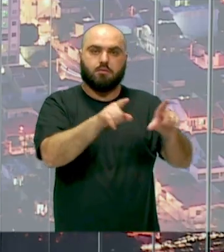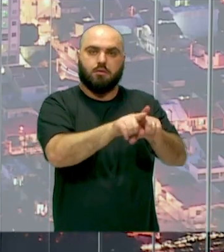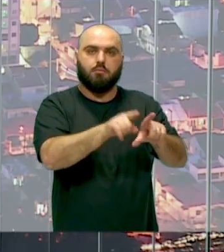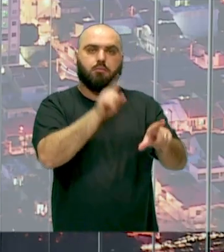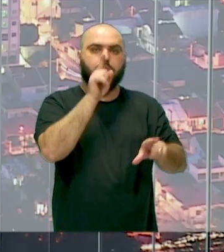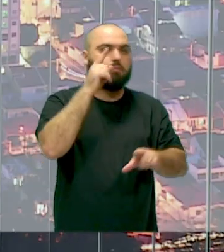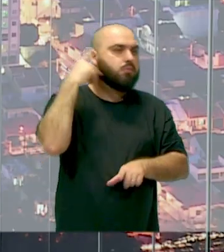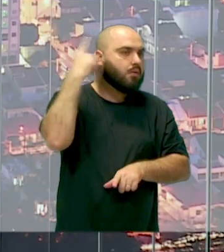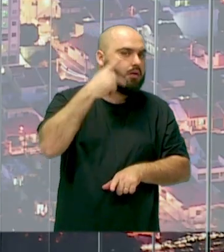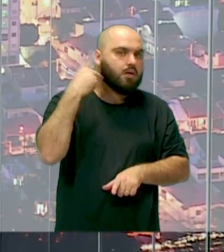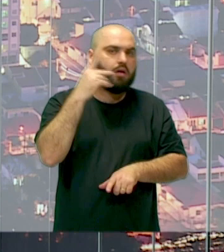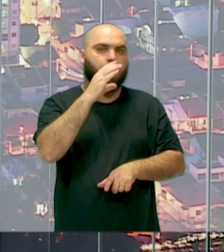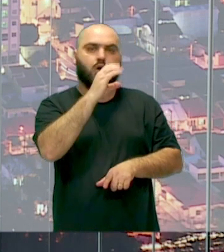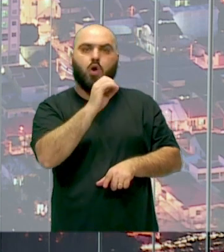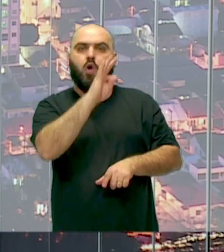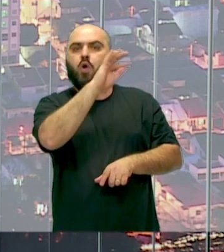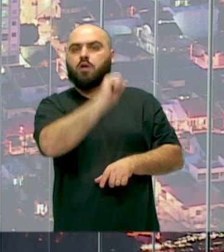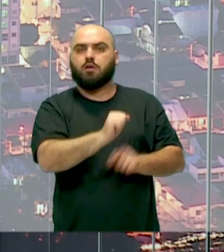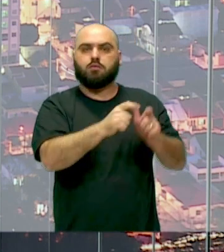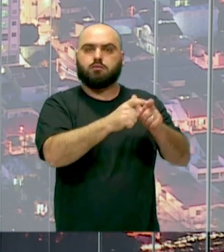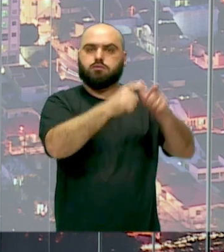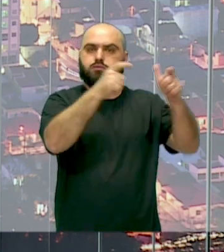de cotas e uma série de coisas.